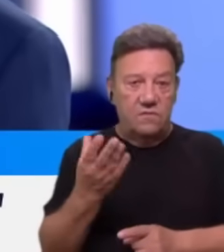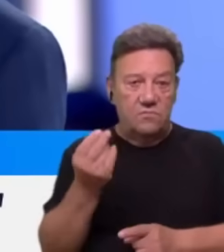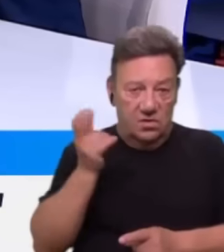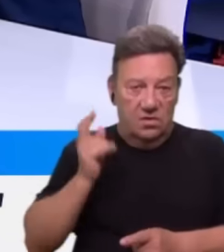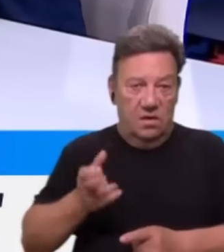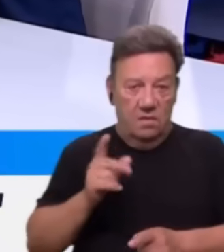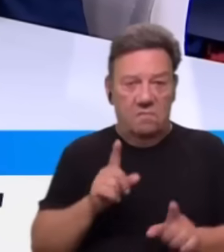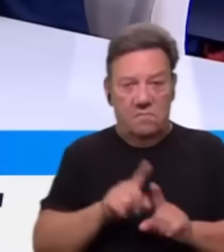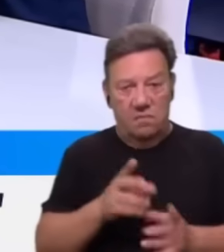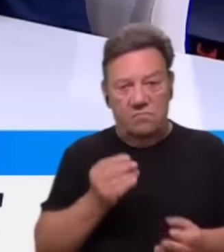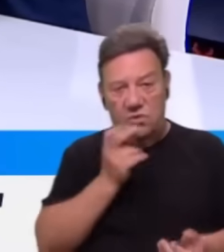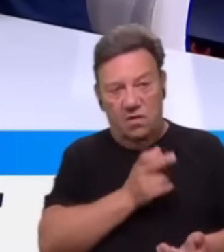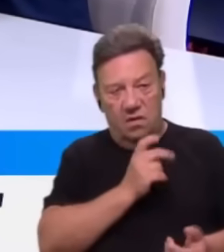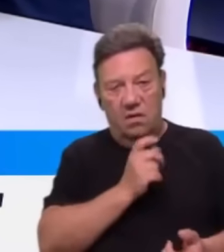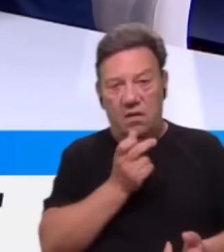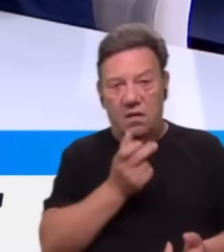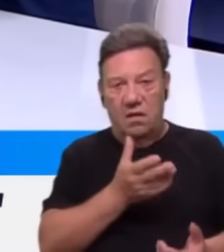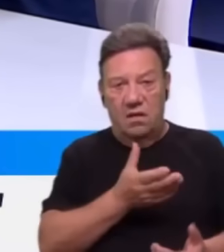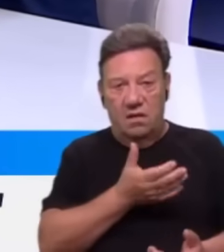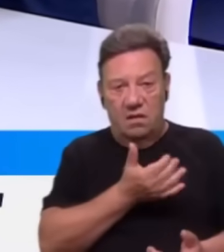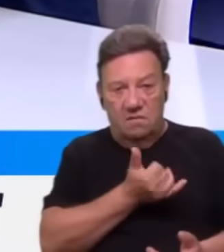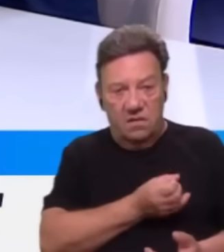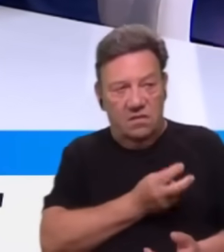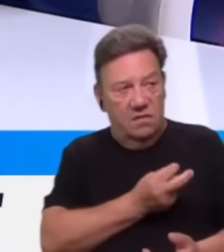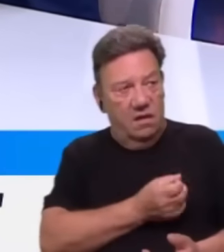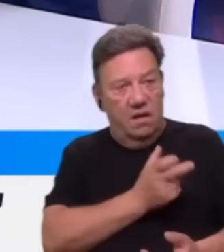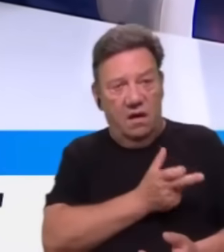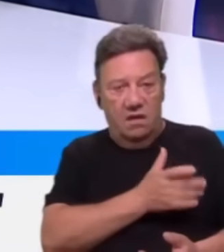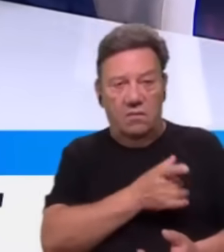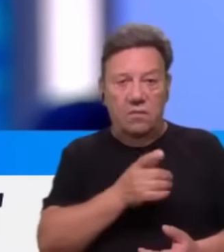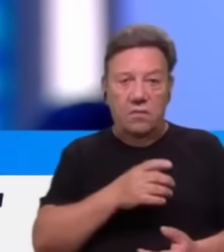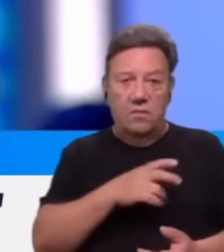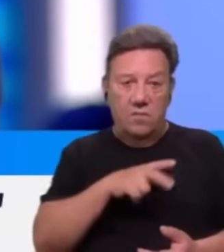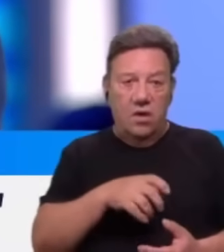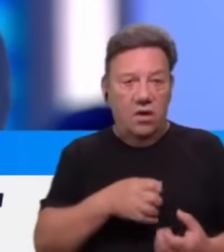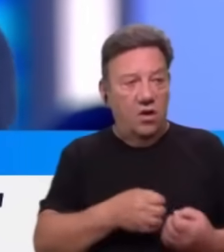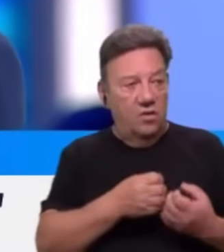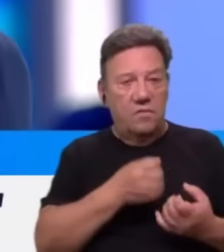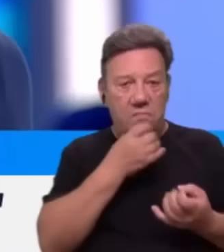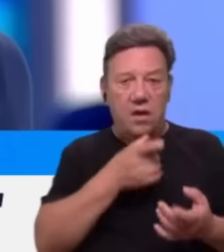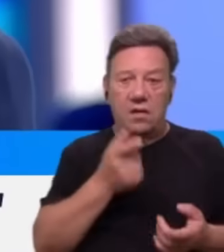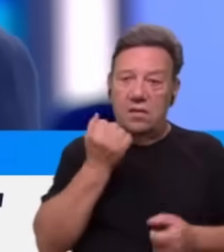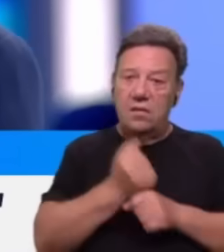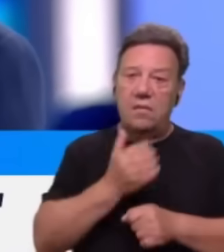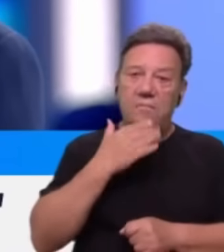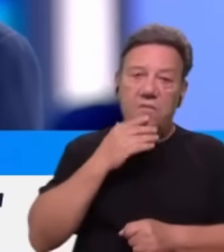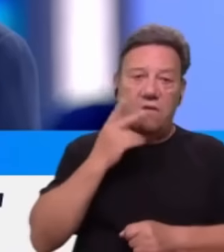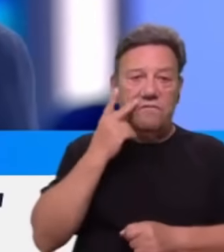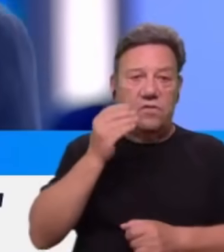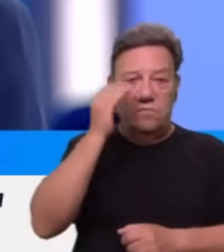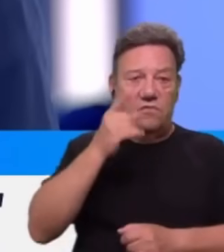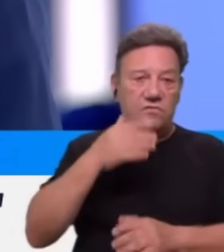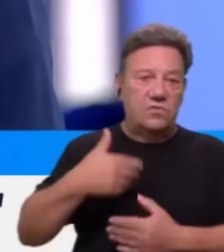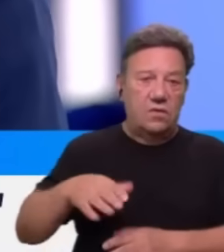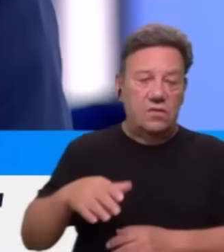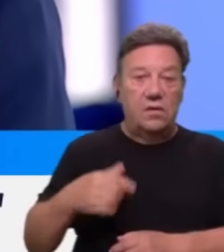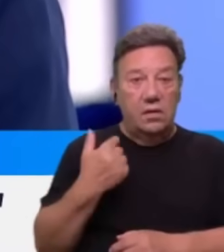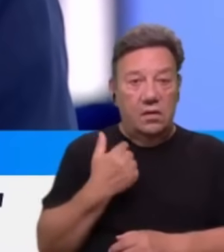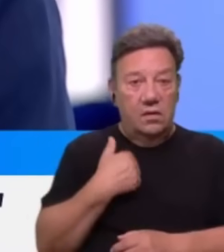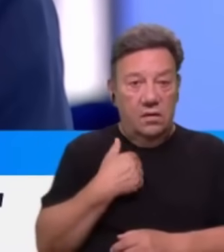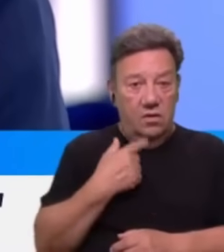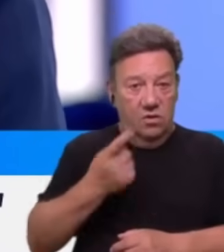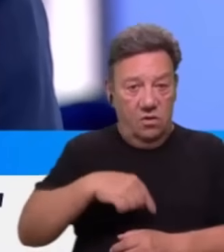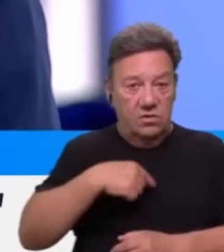muitos anos mesmo muitos anos várias décadas em que o país conviveu na vida dos professores e nós